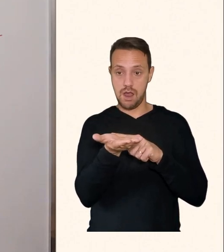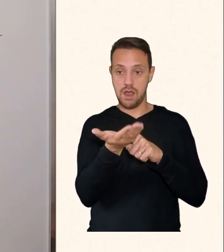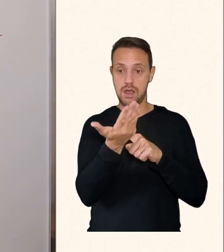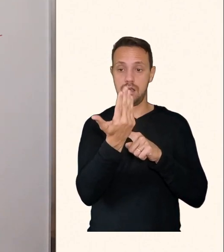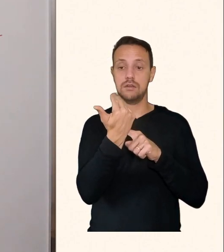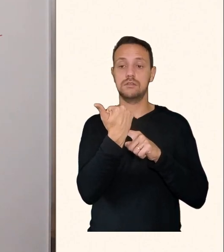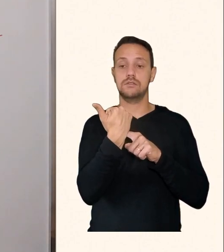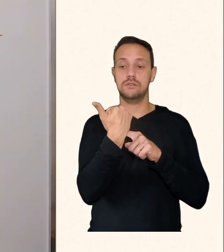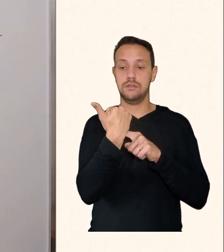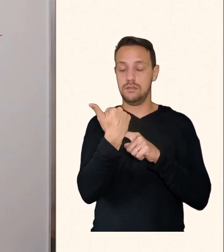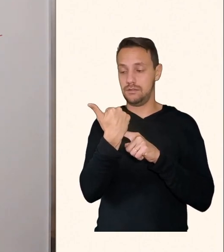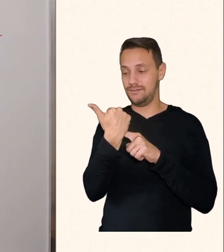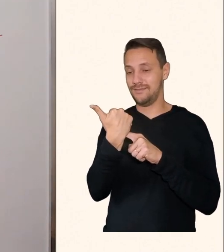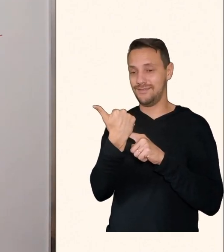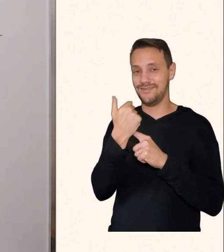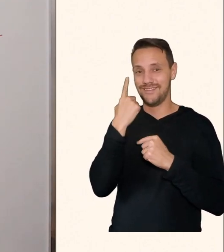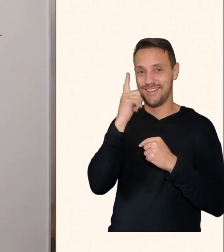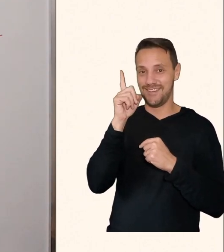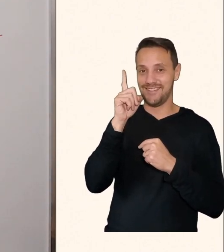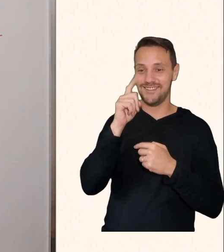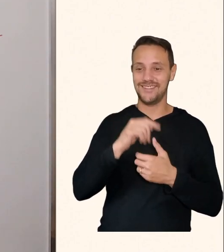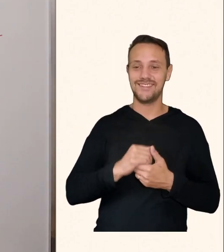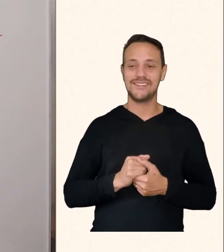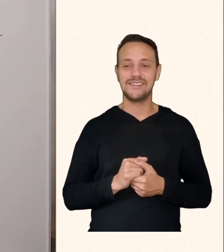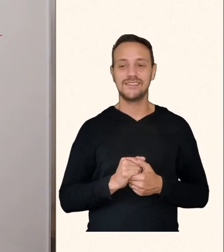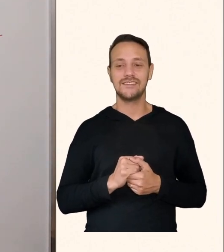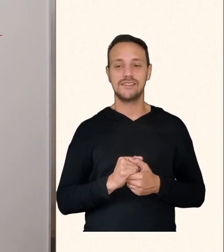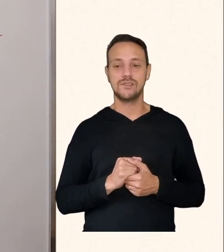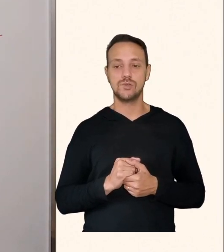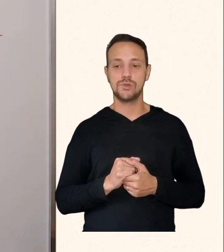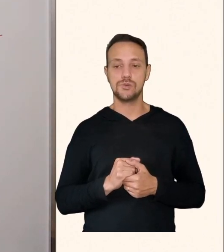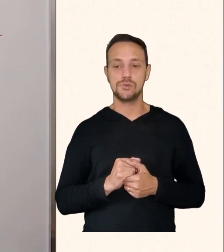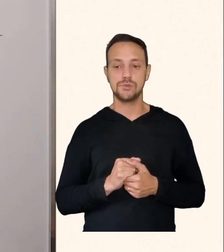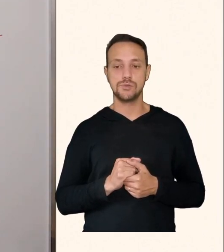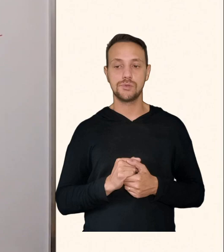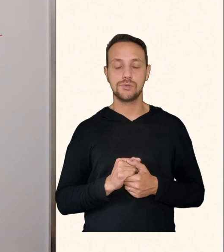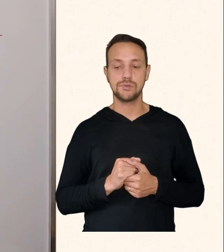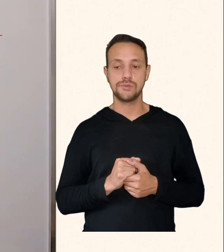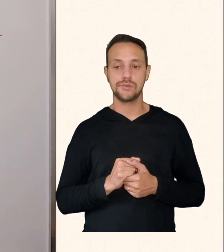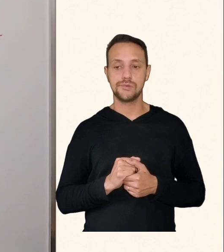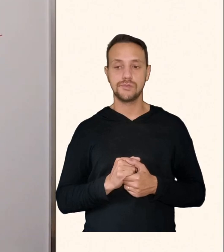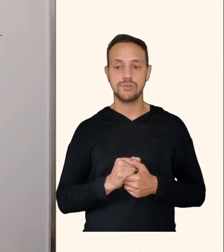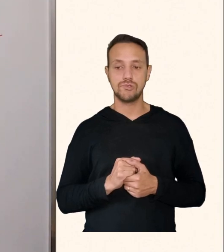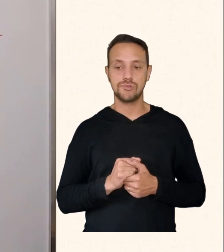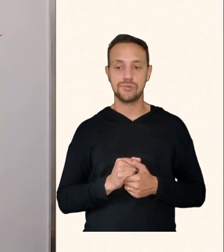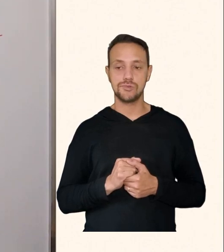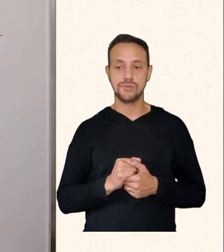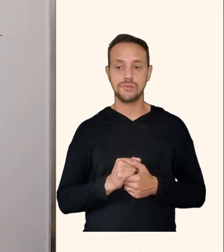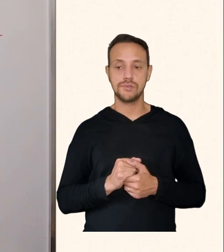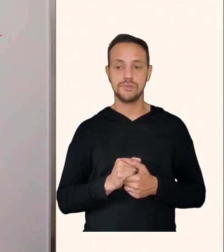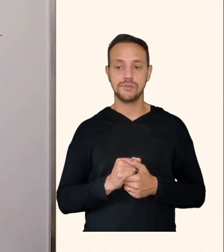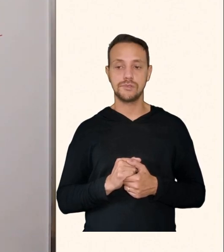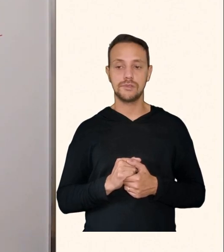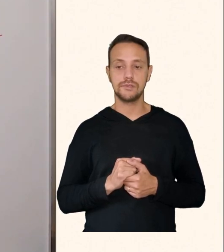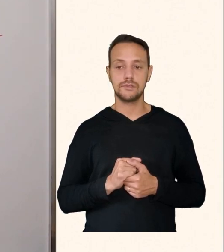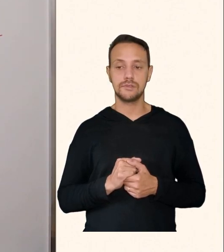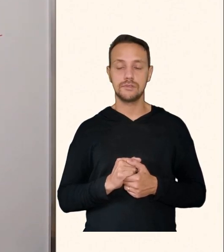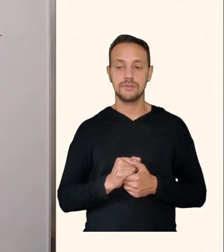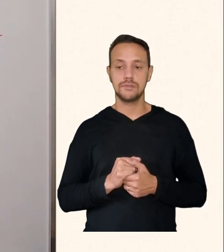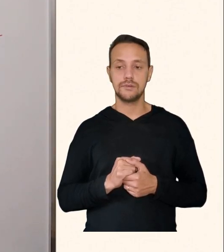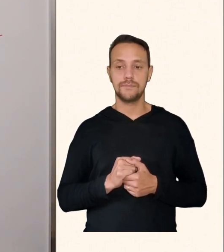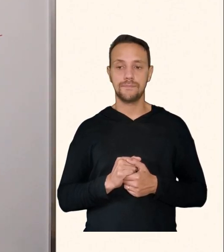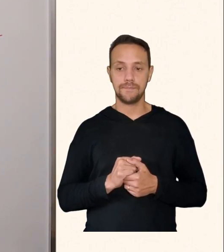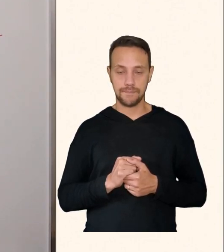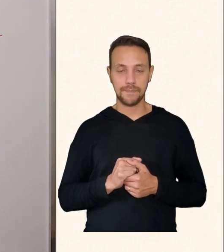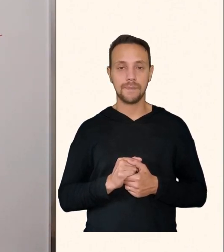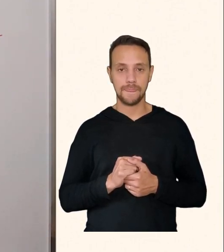Negativo do X. E assim nós completamos a nossa tabelinha de produto versorial. Beleza? Produto